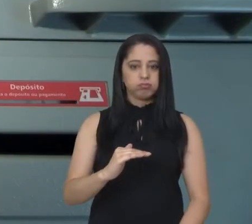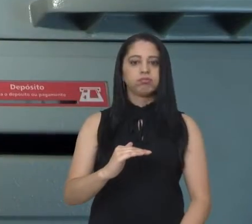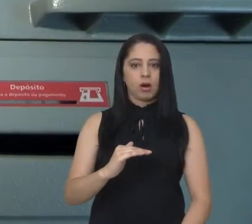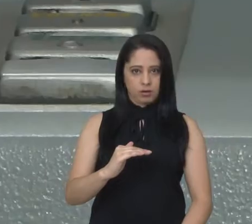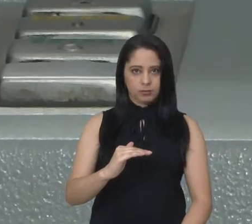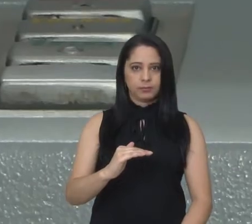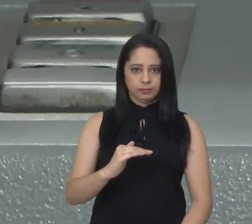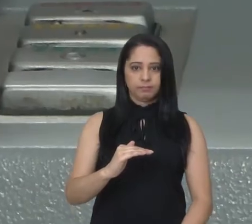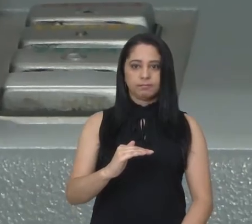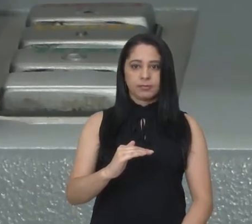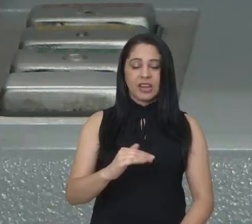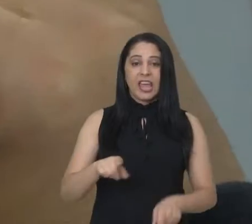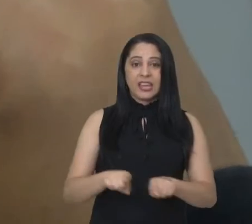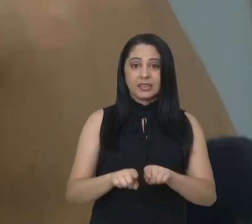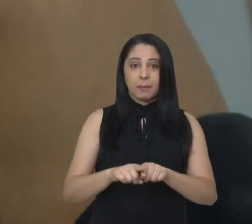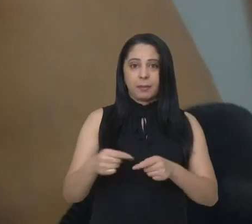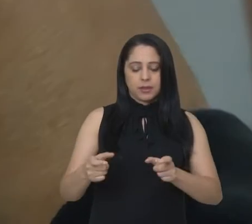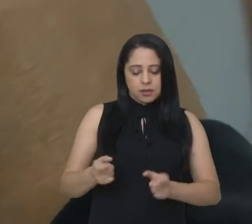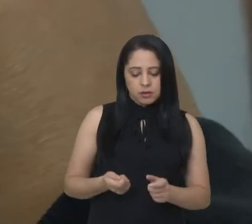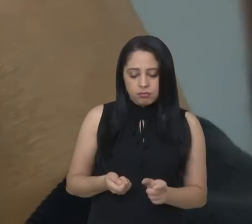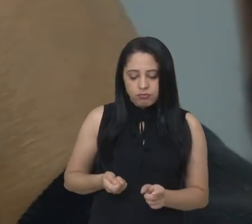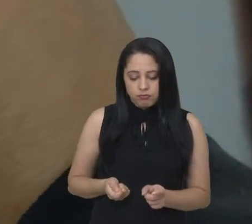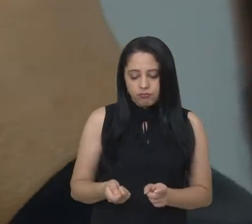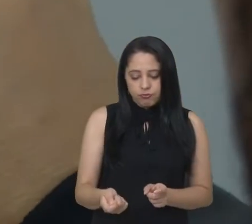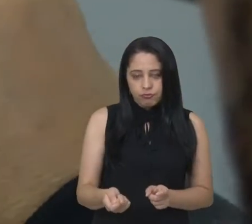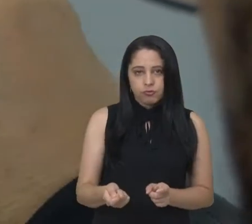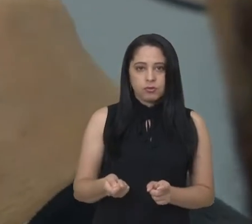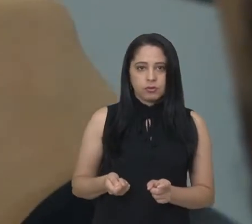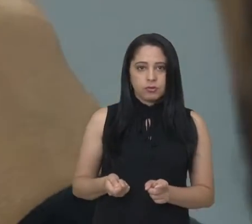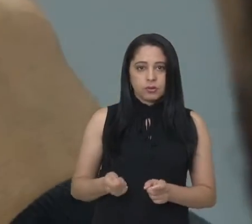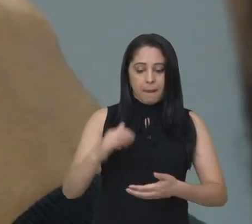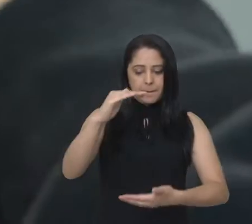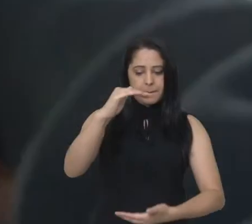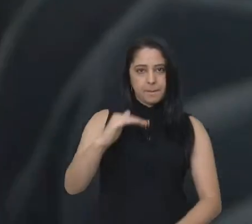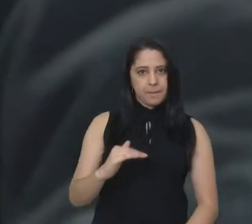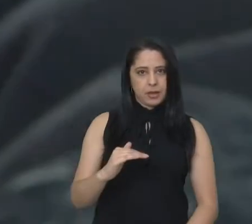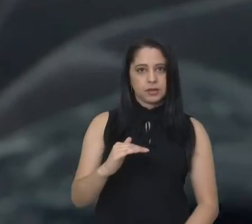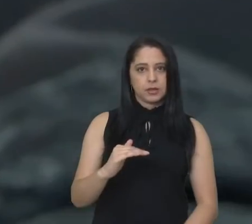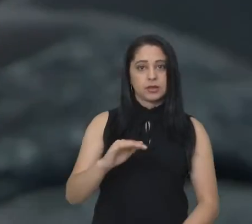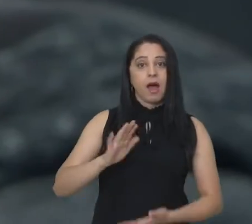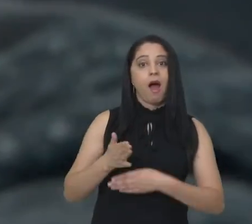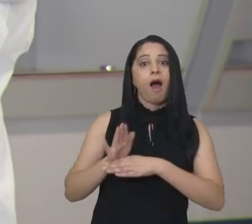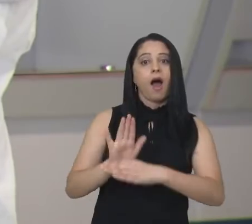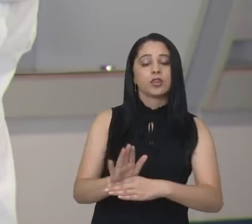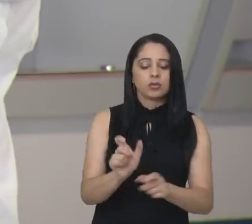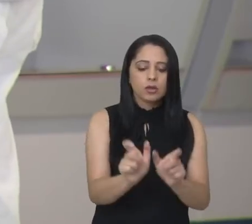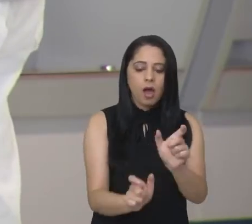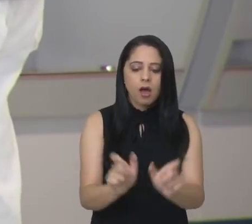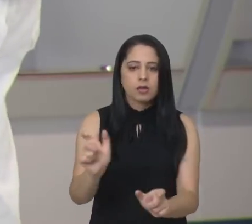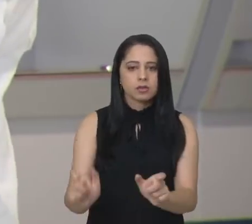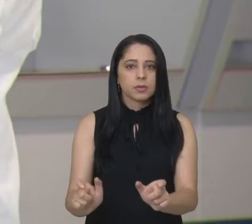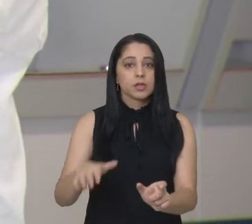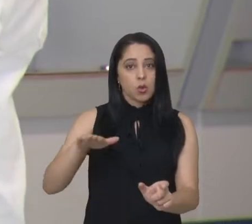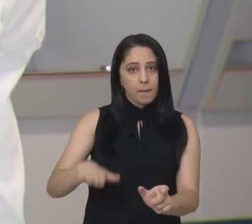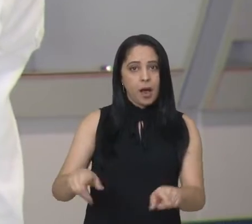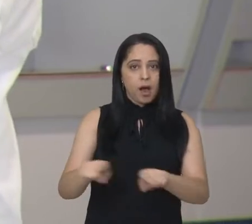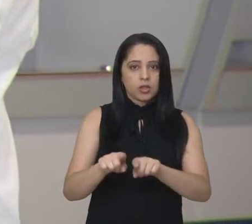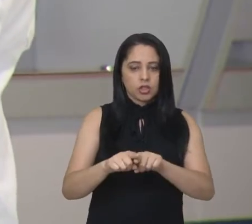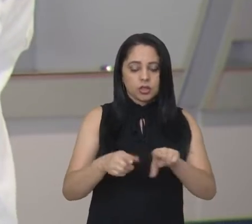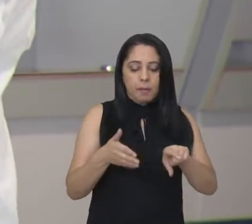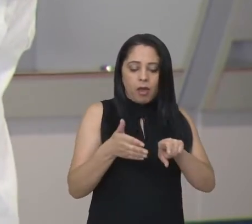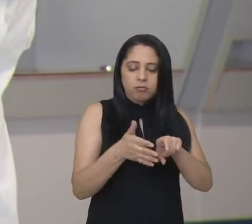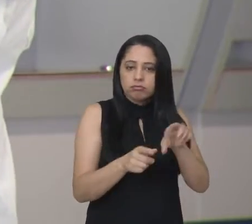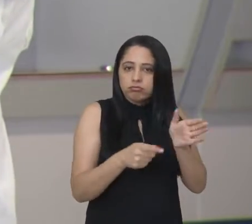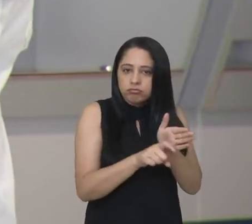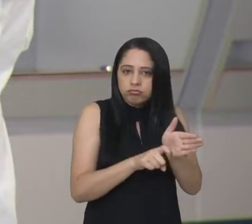com tela, teclado e leitores de cartão e código de barras em altura reduzida, sendo desta forma compatível